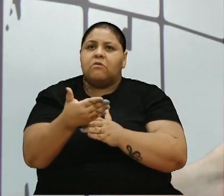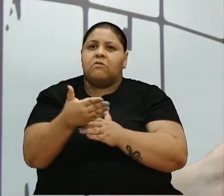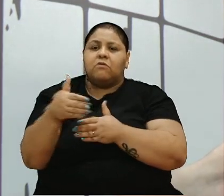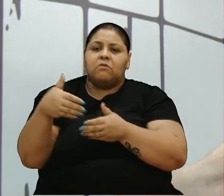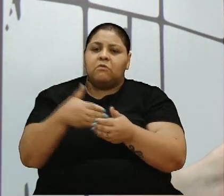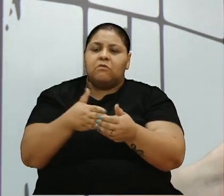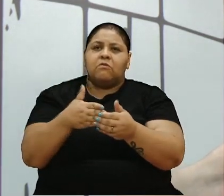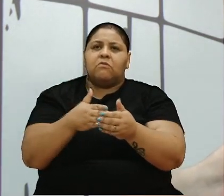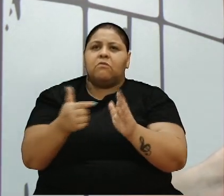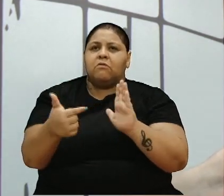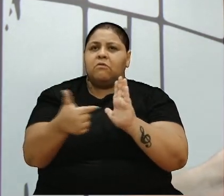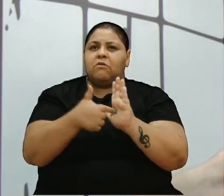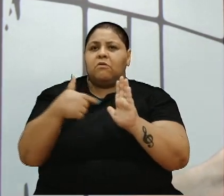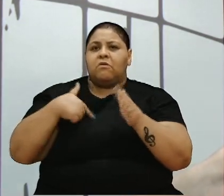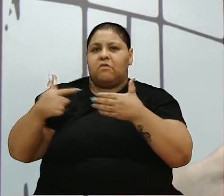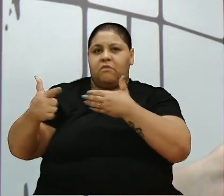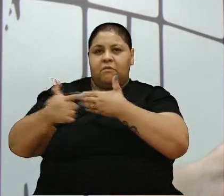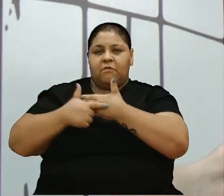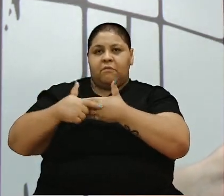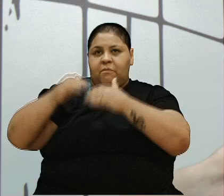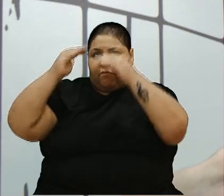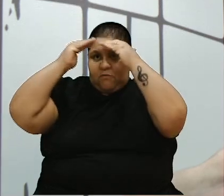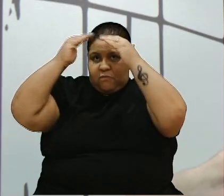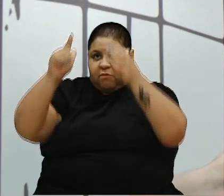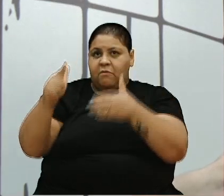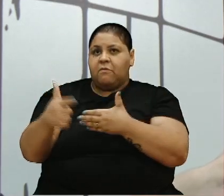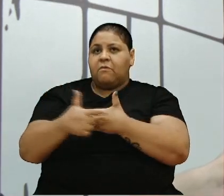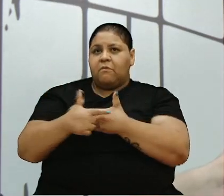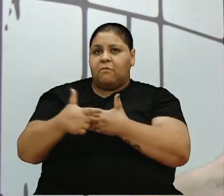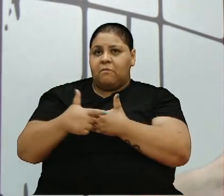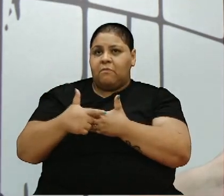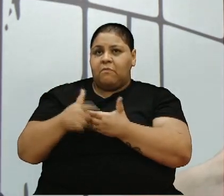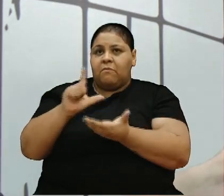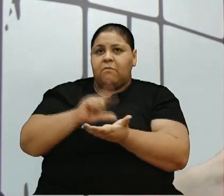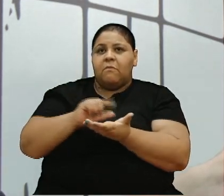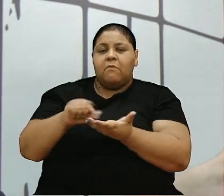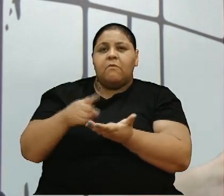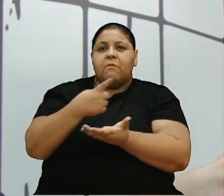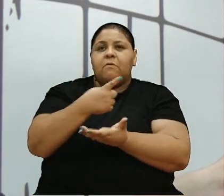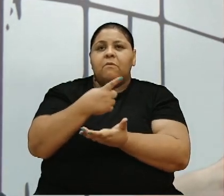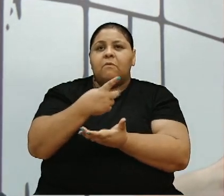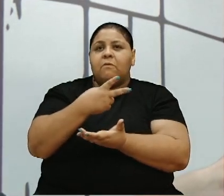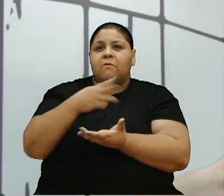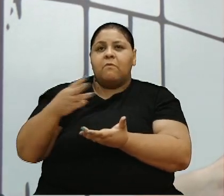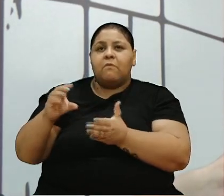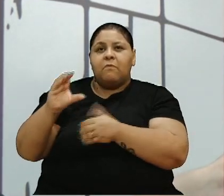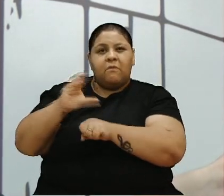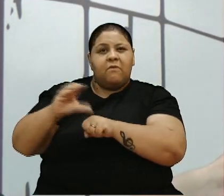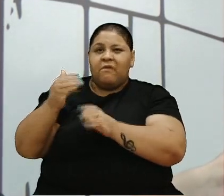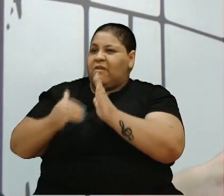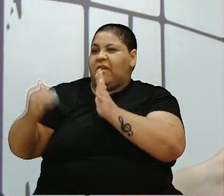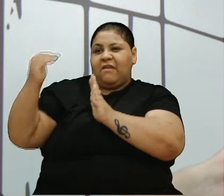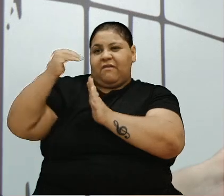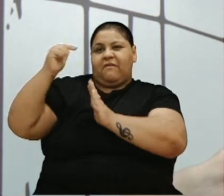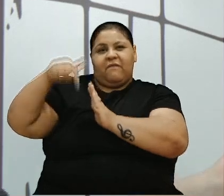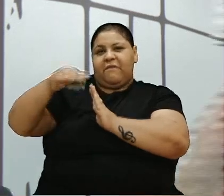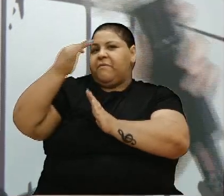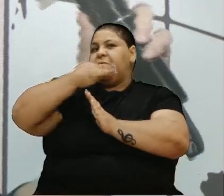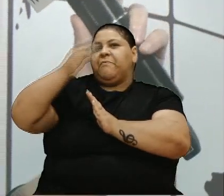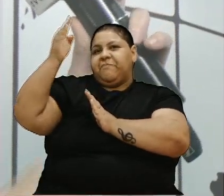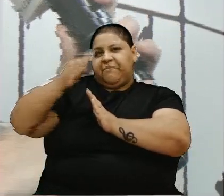para a delegacia, porque o meu papel aqui é cumprir a lei e o artigo 31 da Constituição, ninguém está acima desse artigo aqui dentro do município ou no